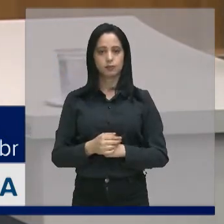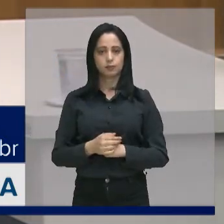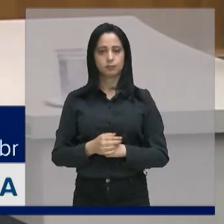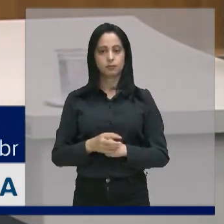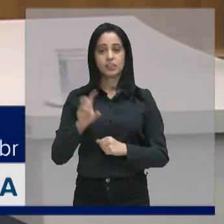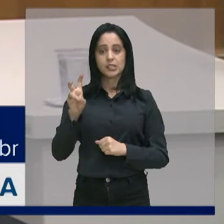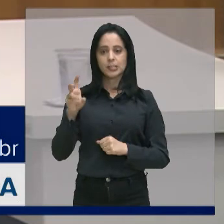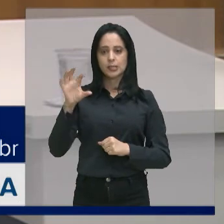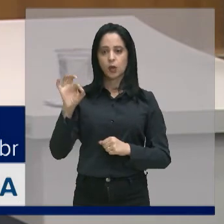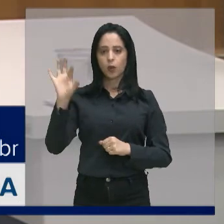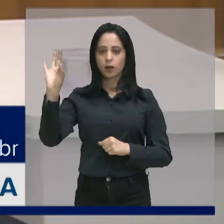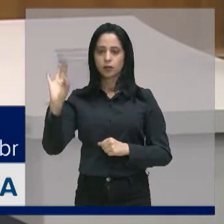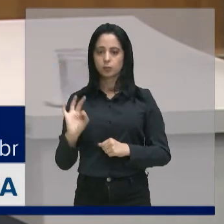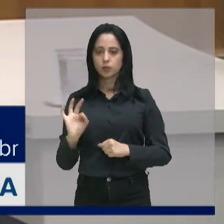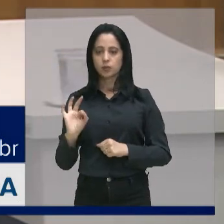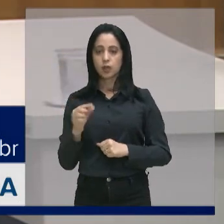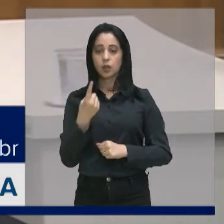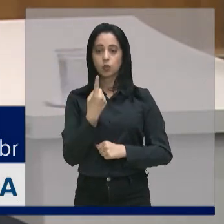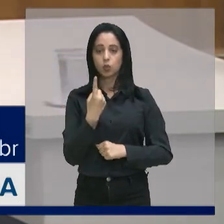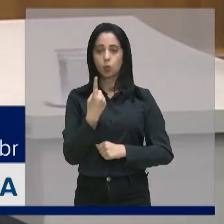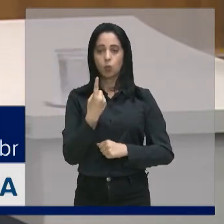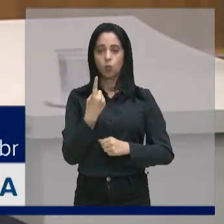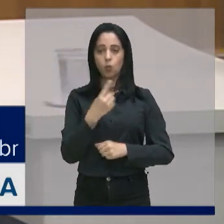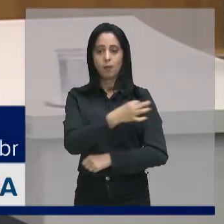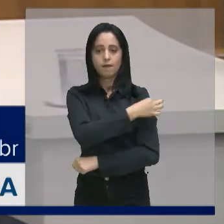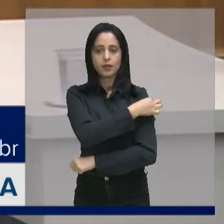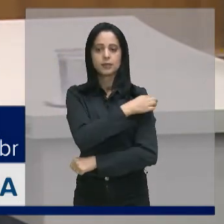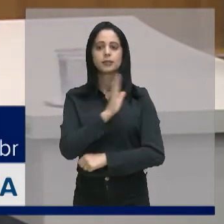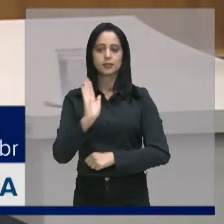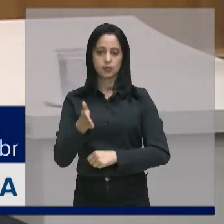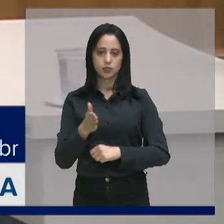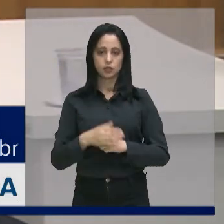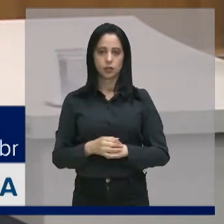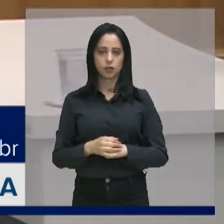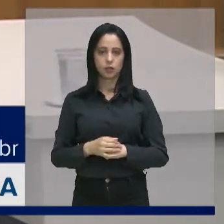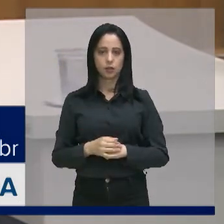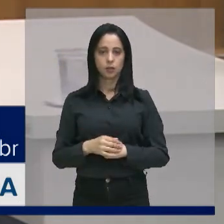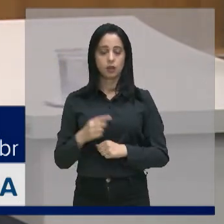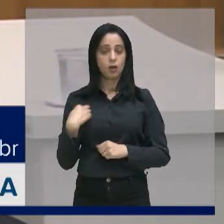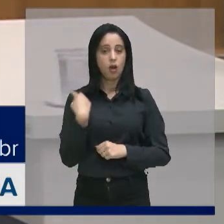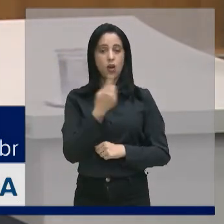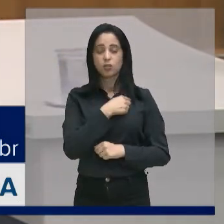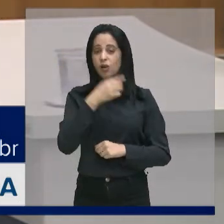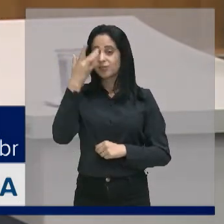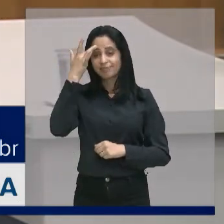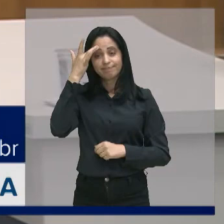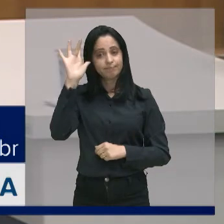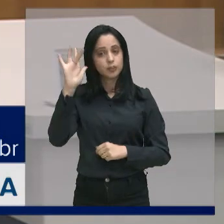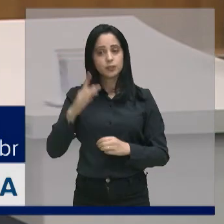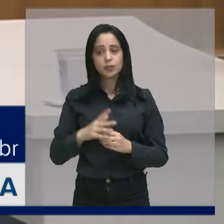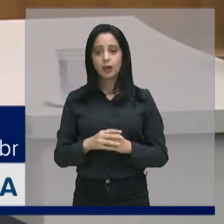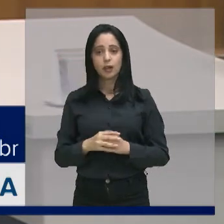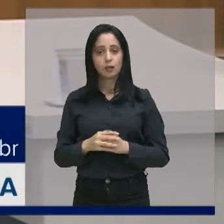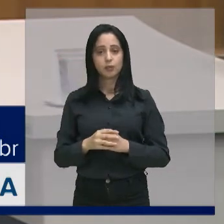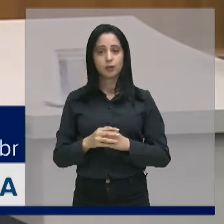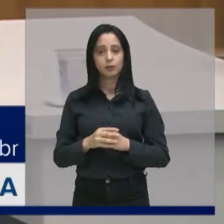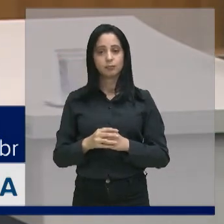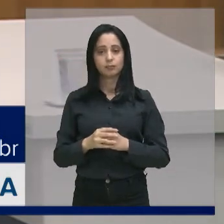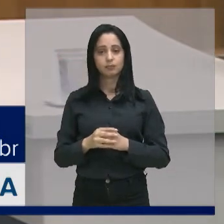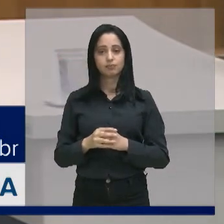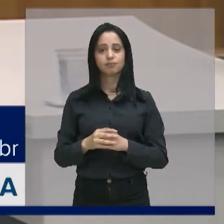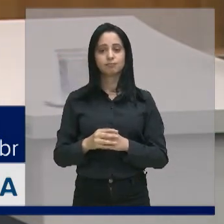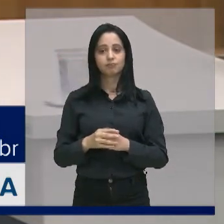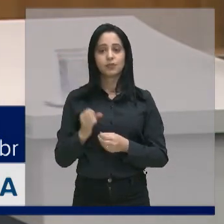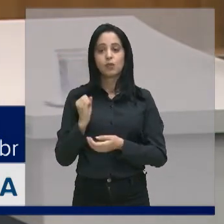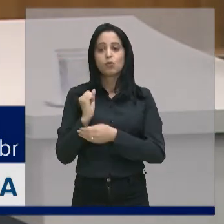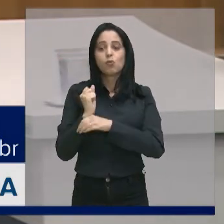uma dose. E nós nem sabemos quanto tempo essa imunização vai durar. Então,